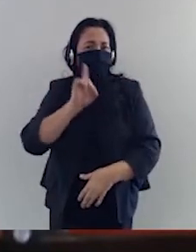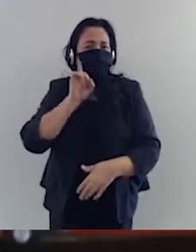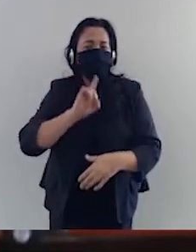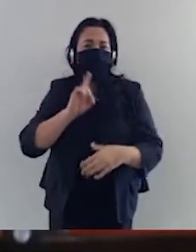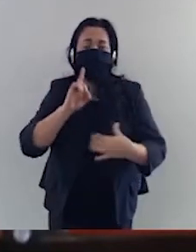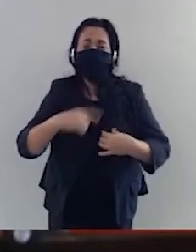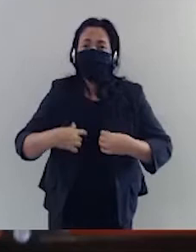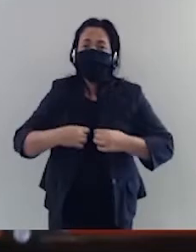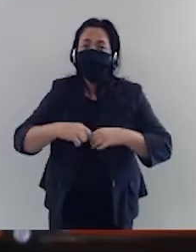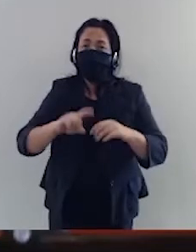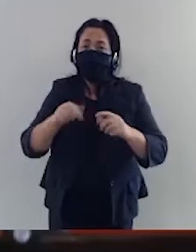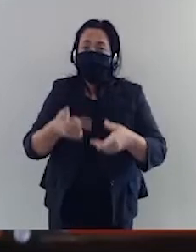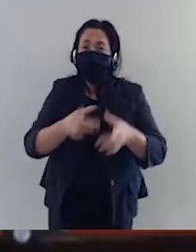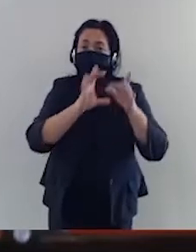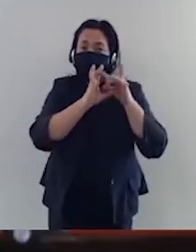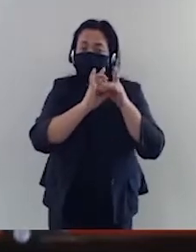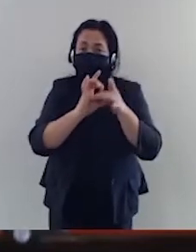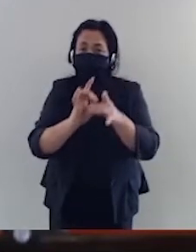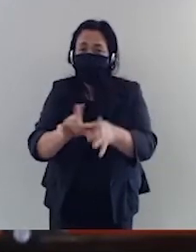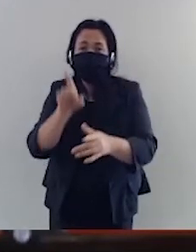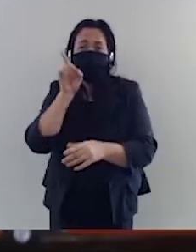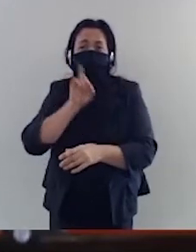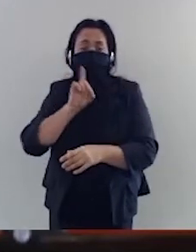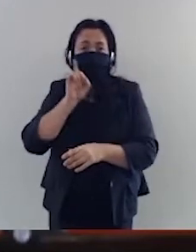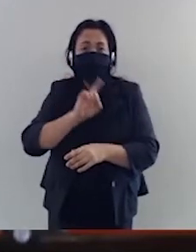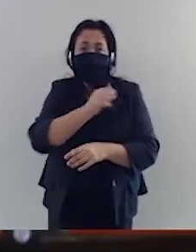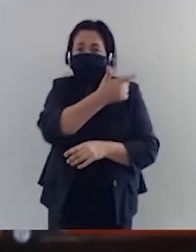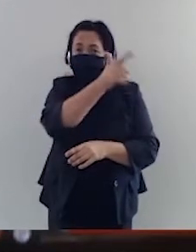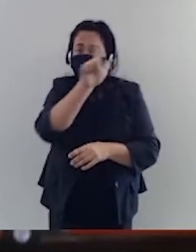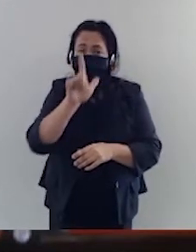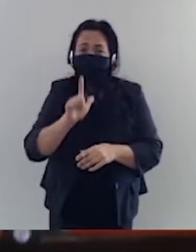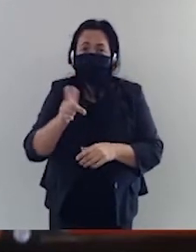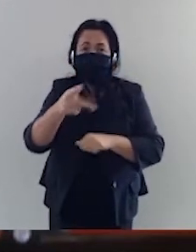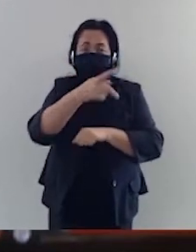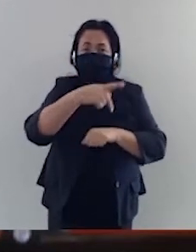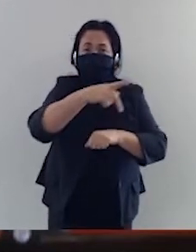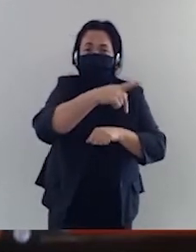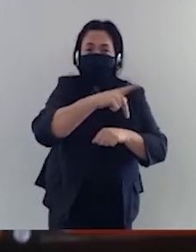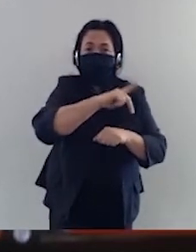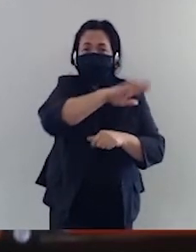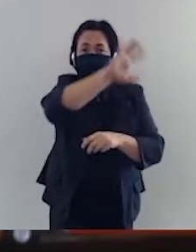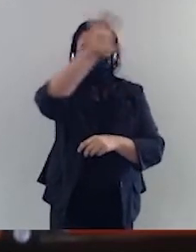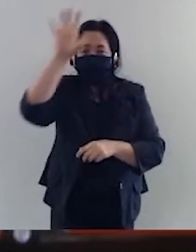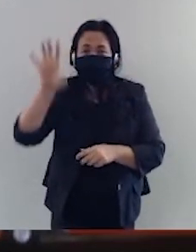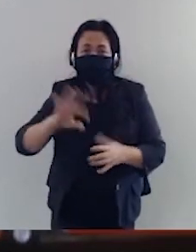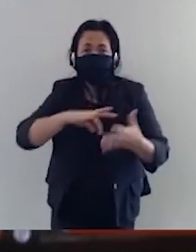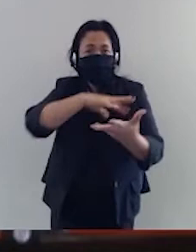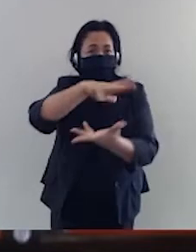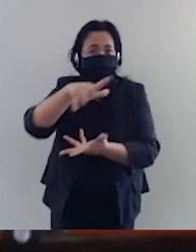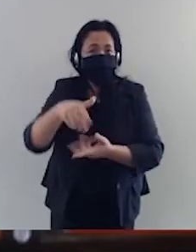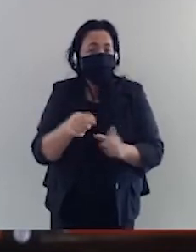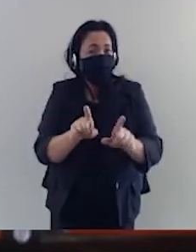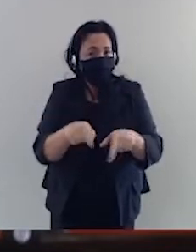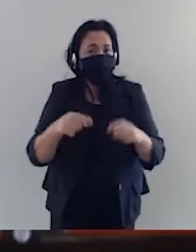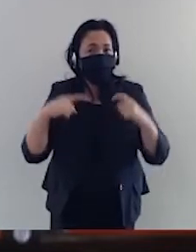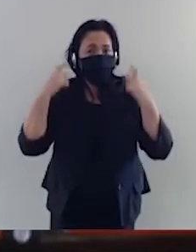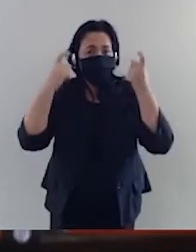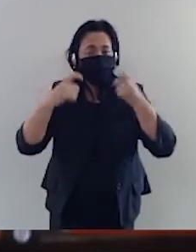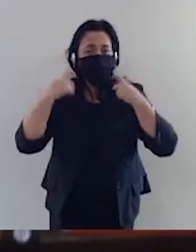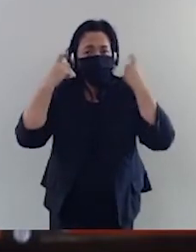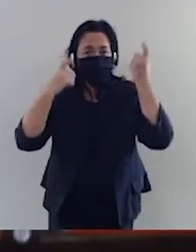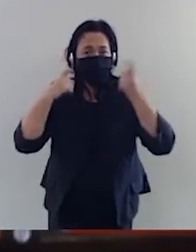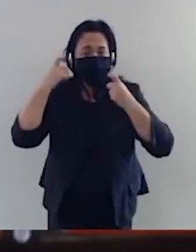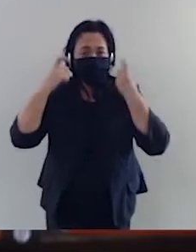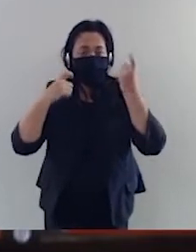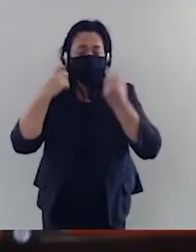reinante, como de resto em várias outras partes do mundo, era verdadeiramente preocupante, porque o que se